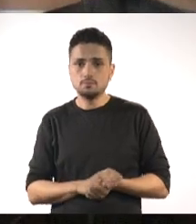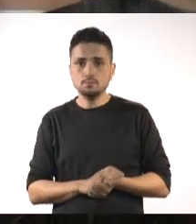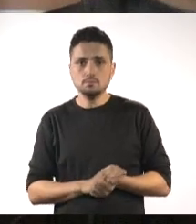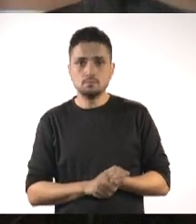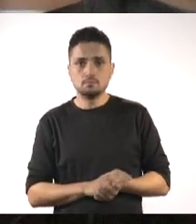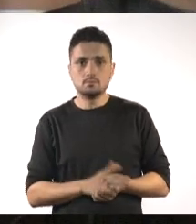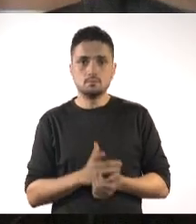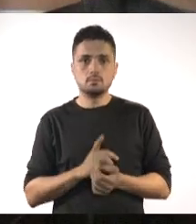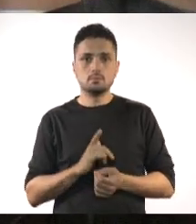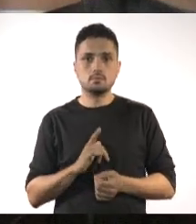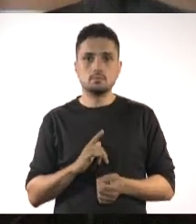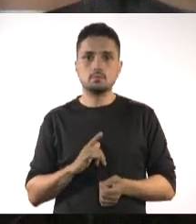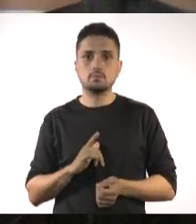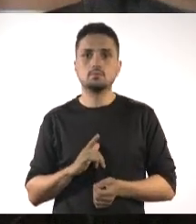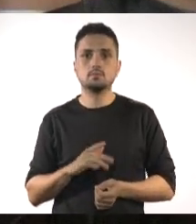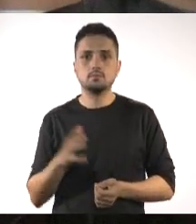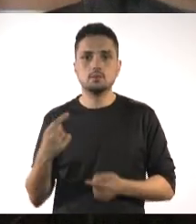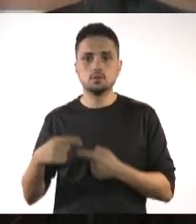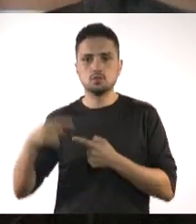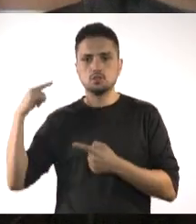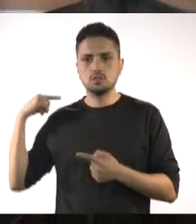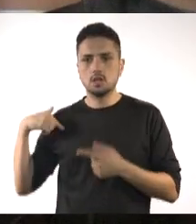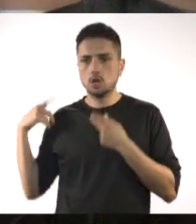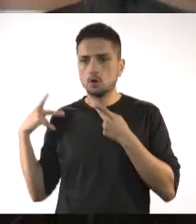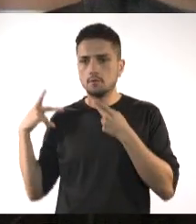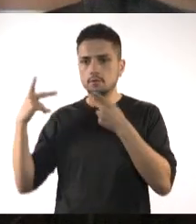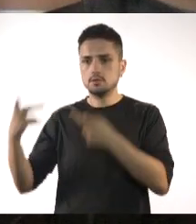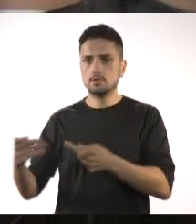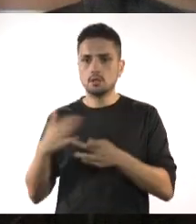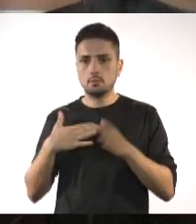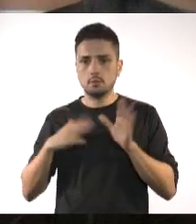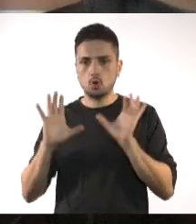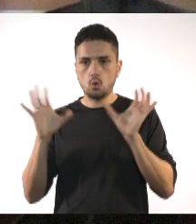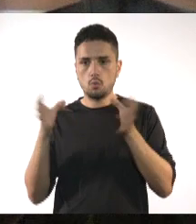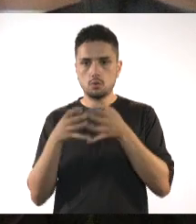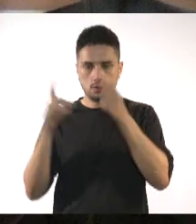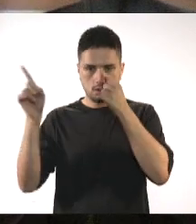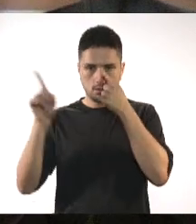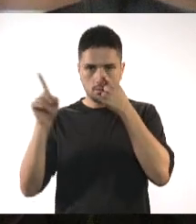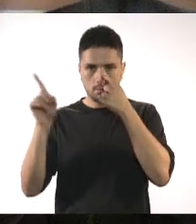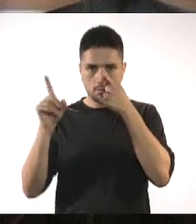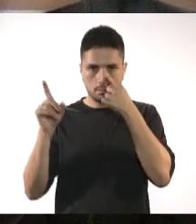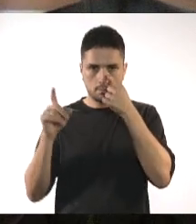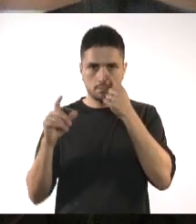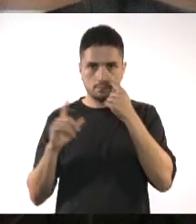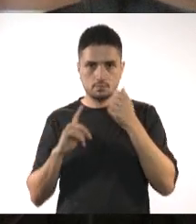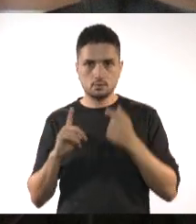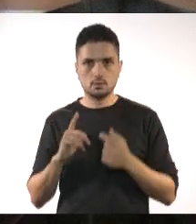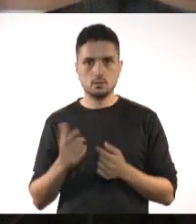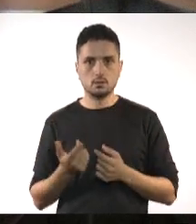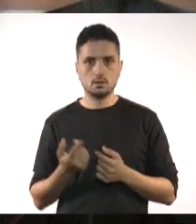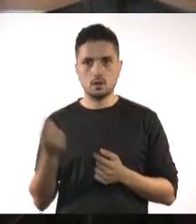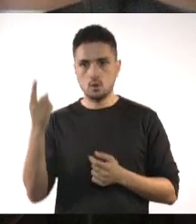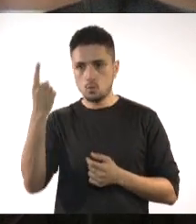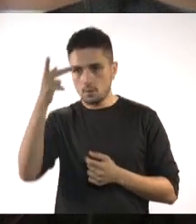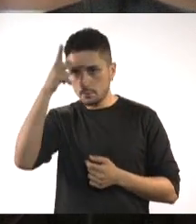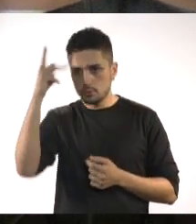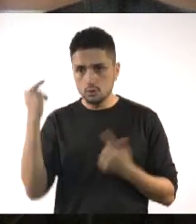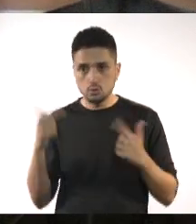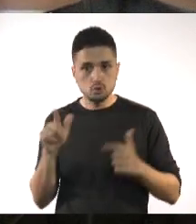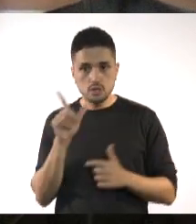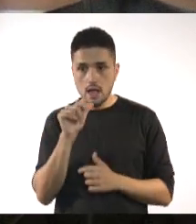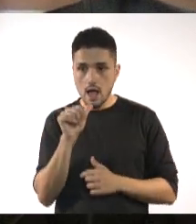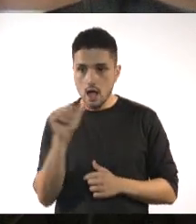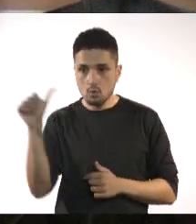Tenho aproximadamente 15 dias onde eu fui fazer uma visita na minha comunidade paroquial, onde a doente não tinha água para